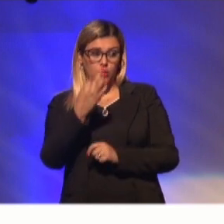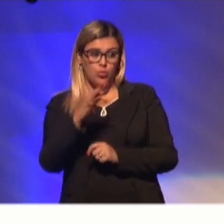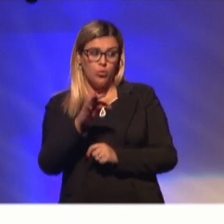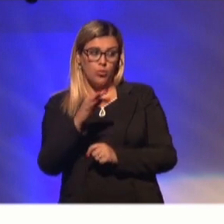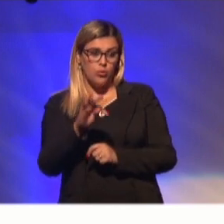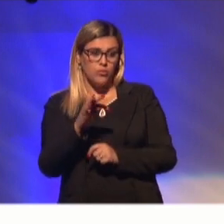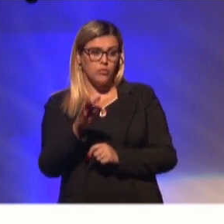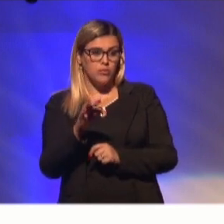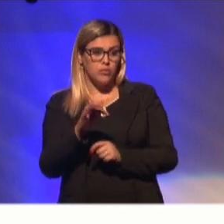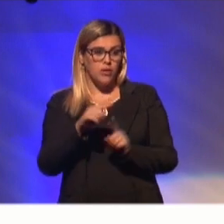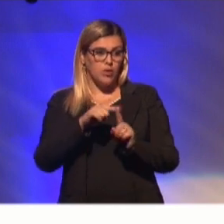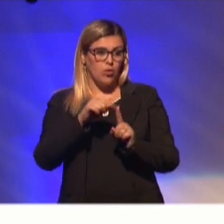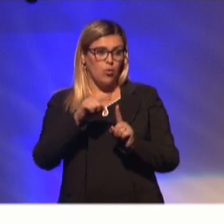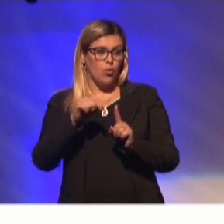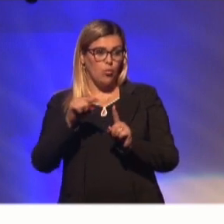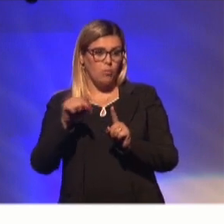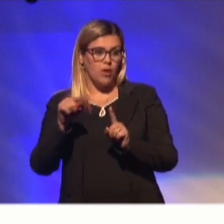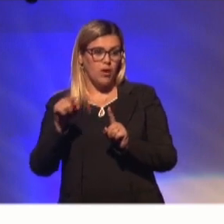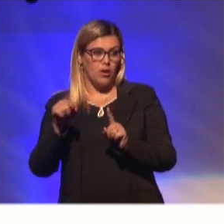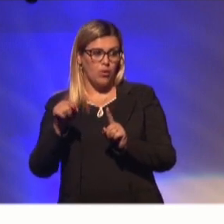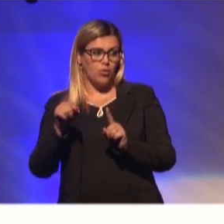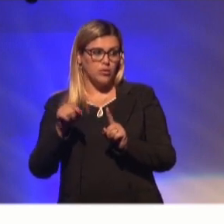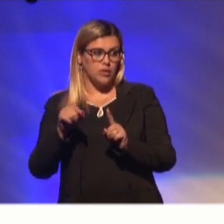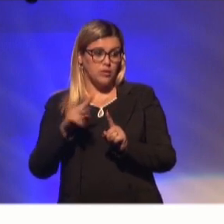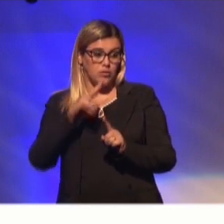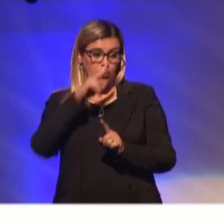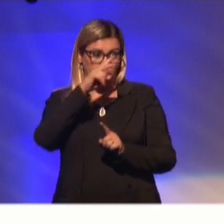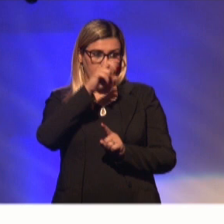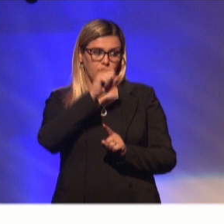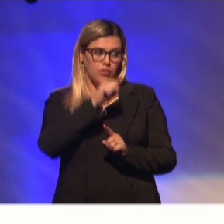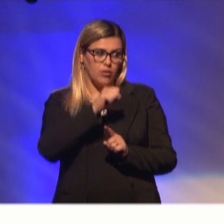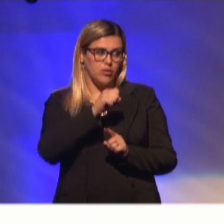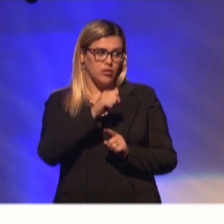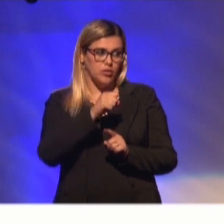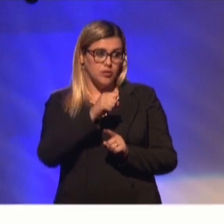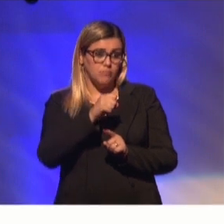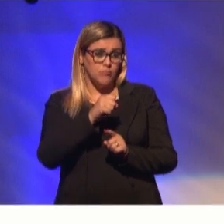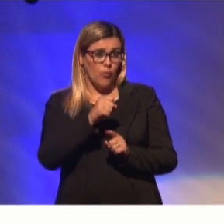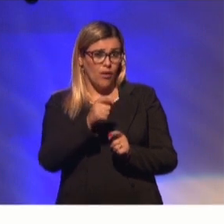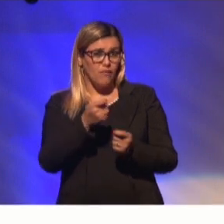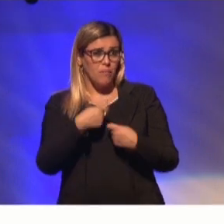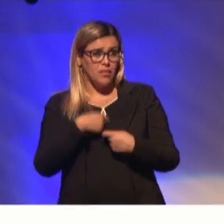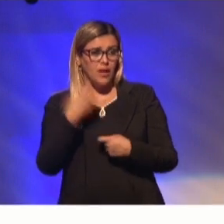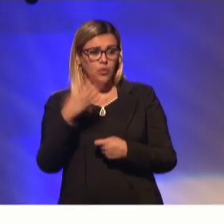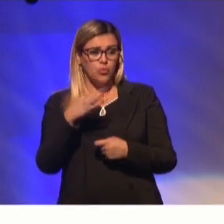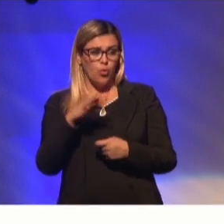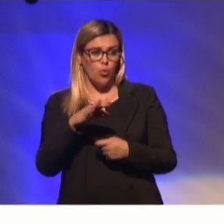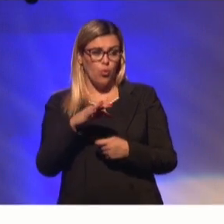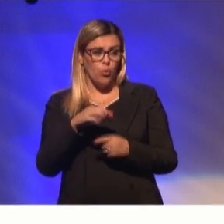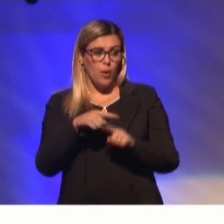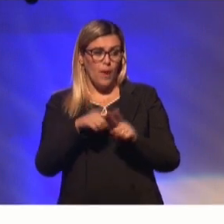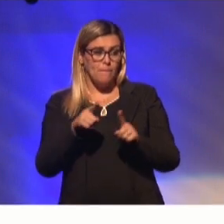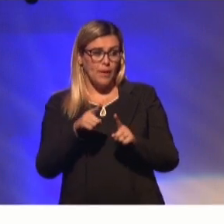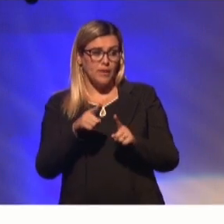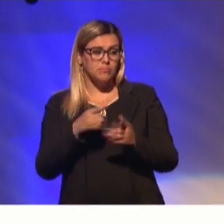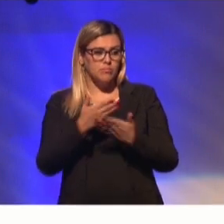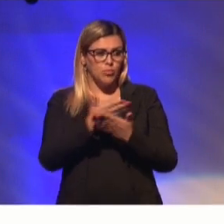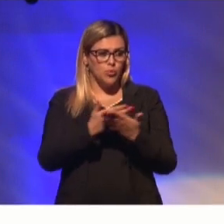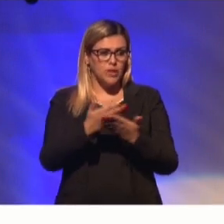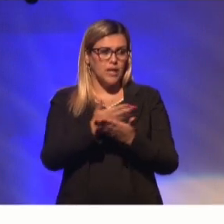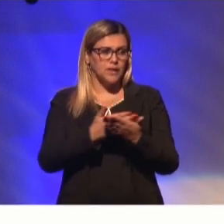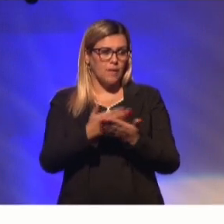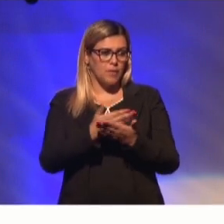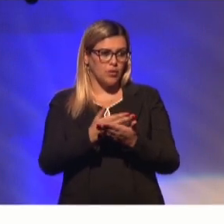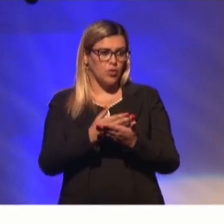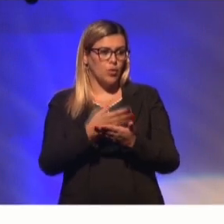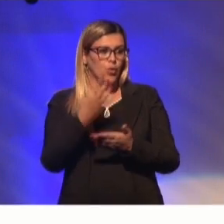que por ser uma onda de alto impacto, de alta energia, ela vai provocar dor, mas a gente essas doses, vai provocar